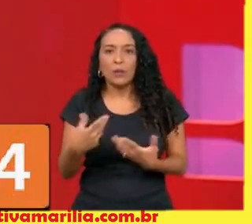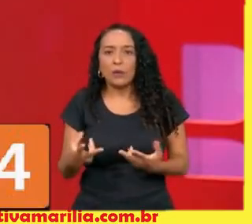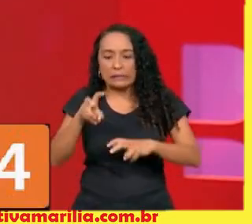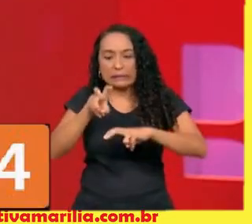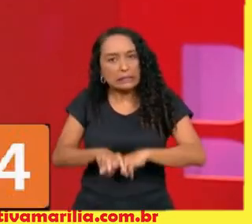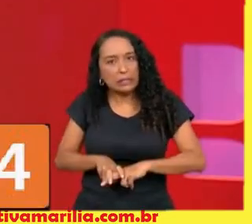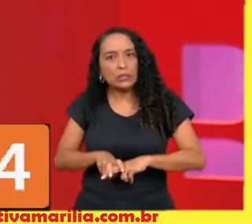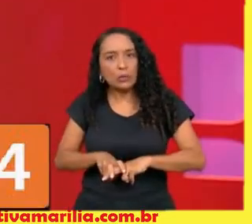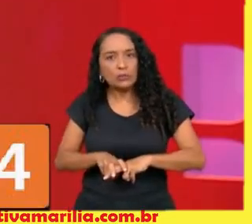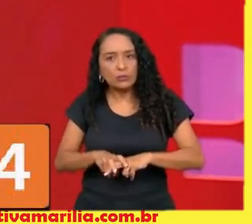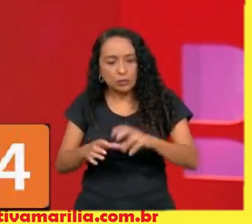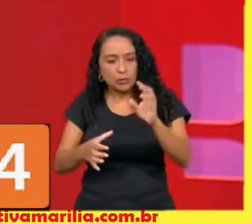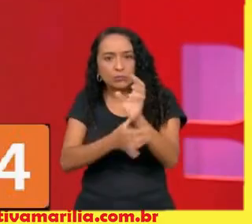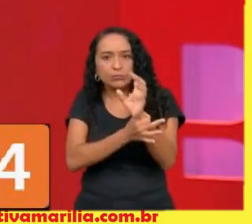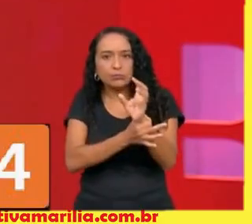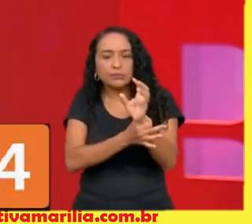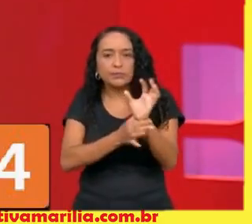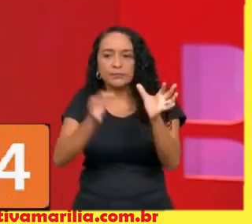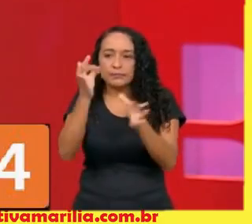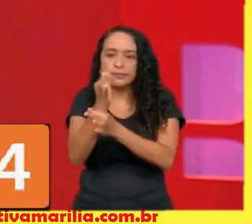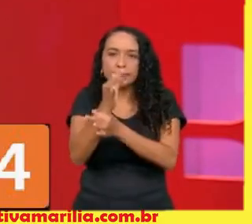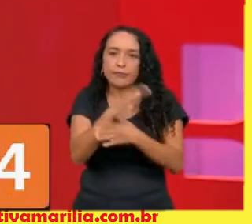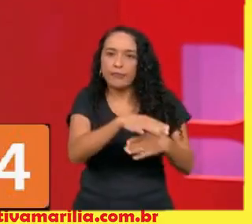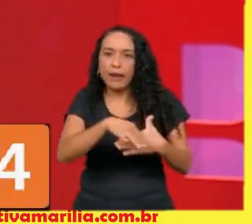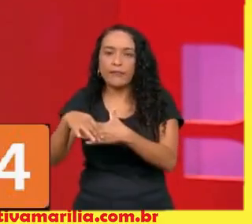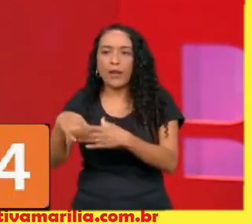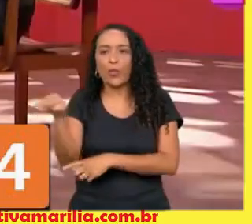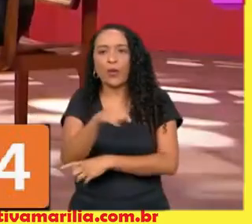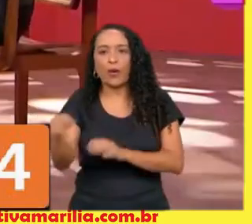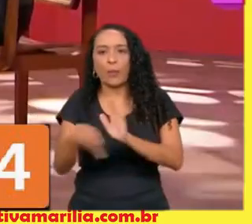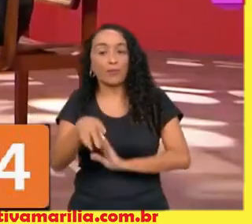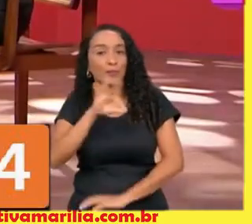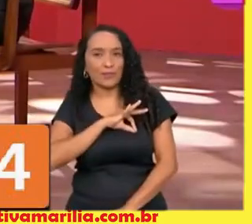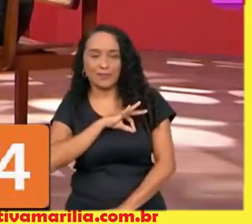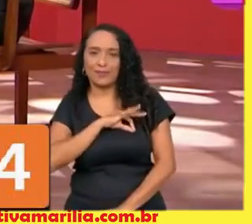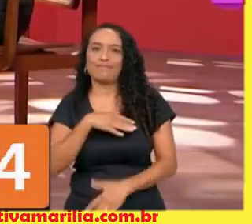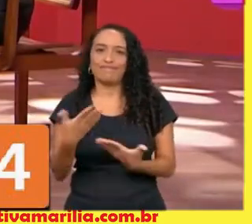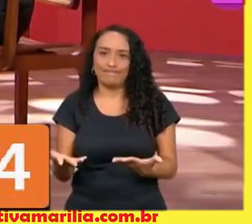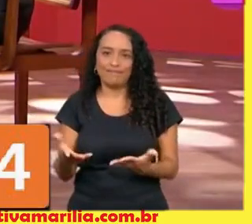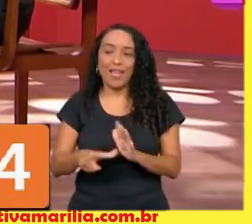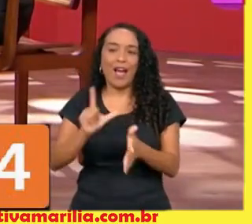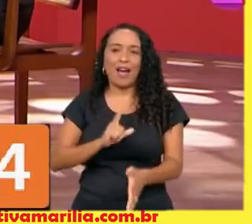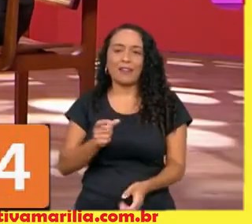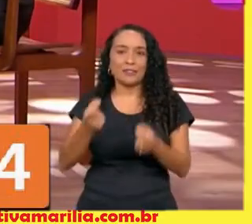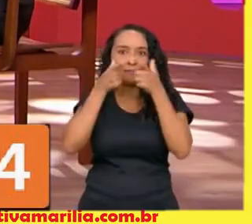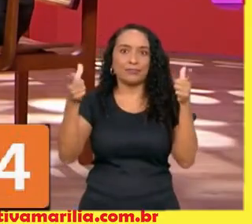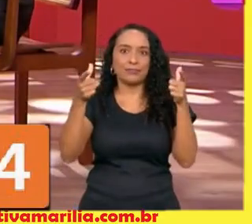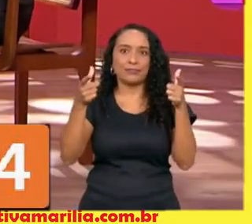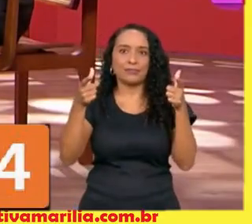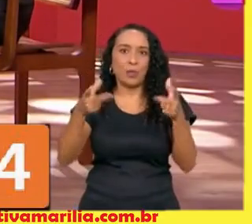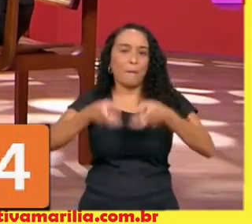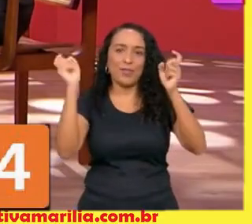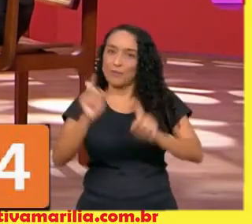algema no pulso, sendo levado num camburão. Isso ou talvez não tenha se dado conta, achou que era uma vítima da ditadura